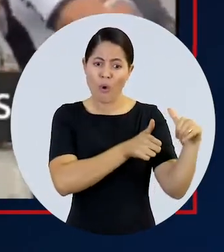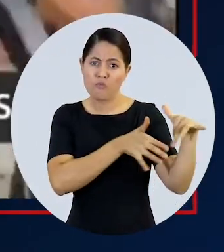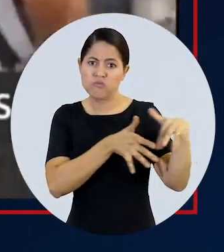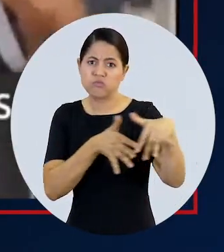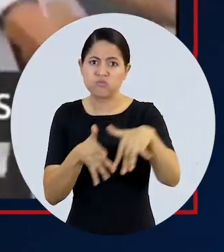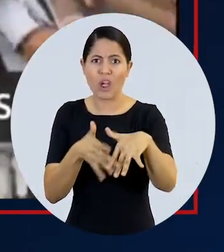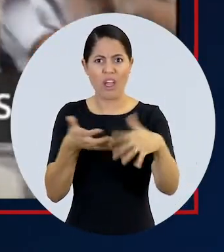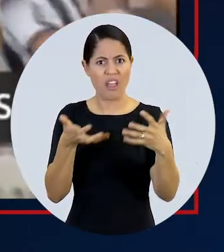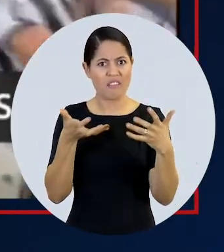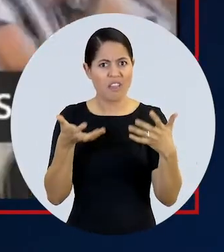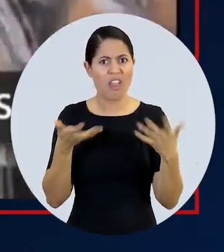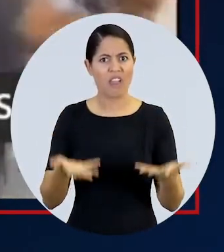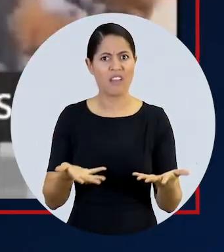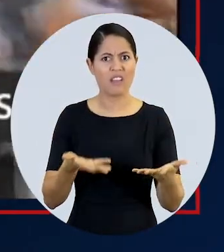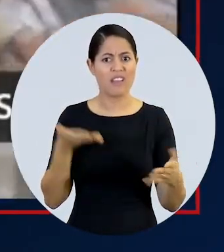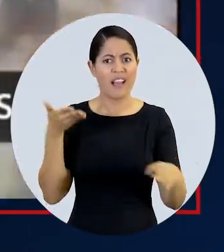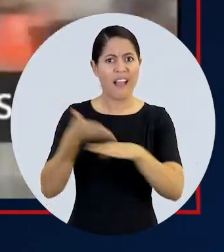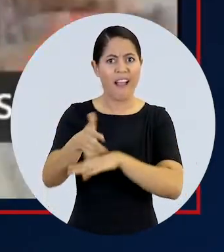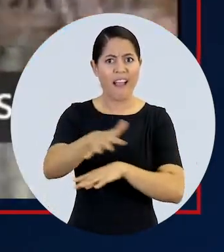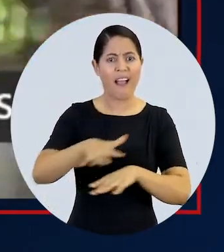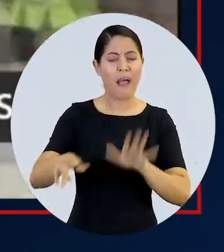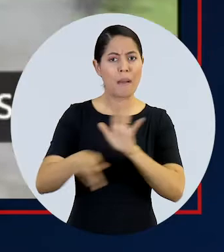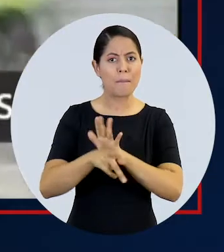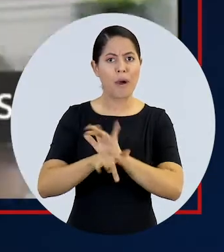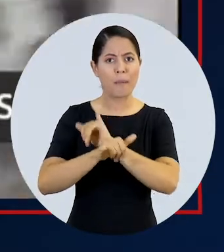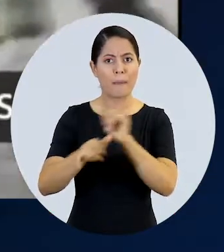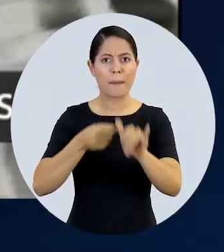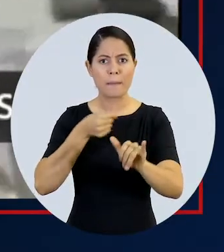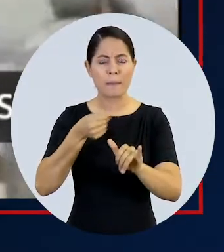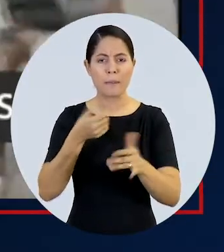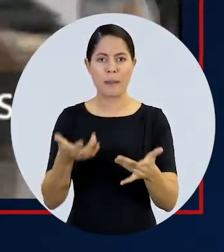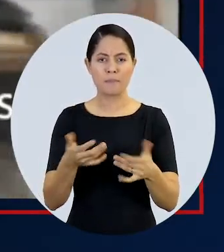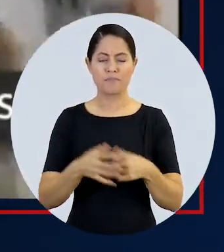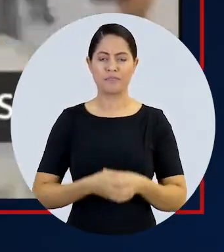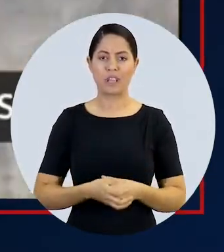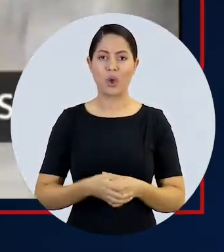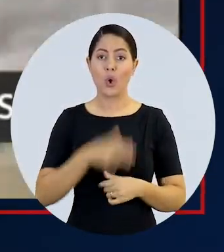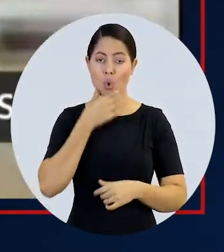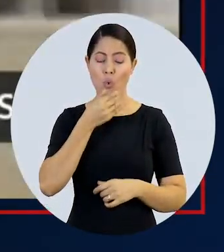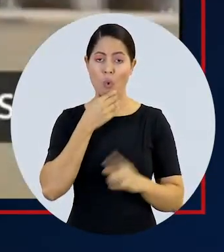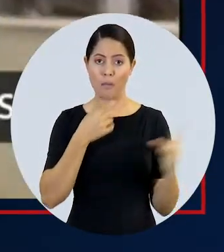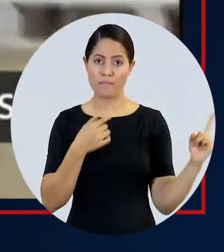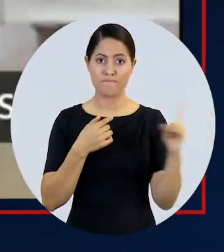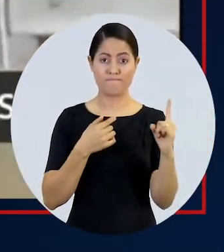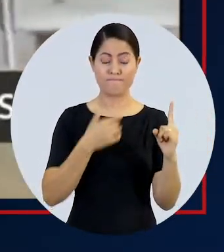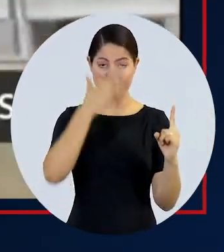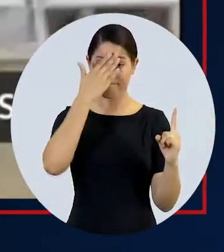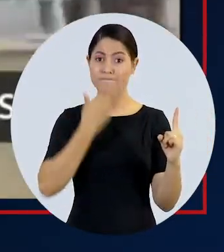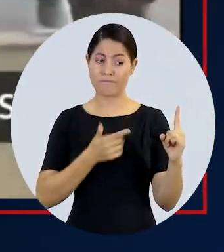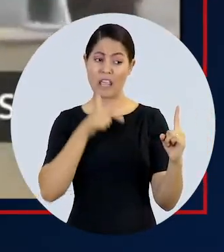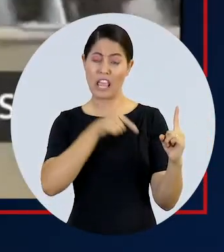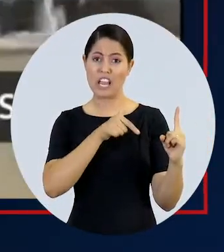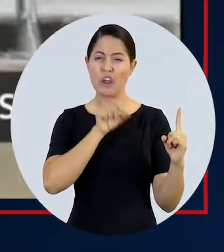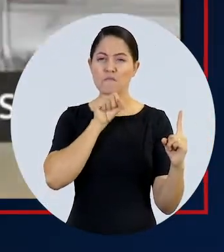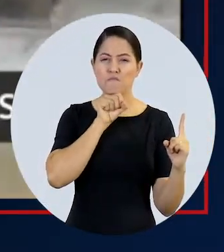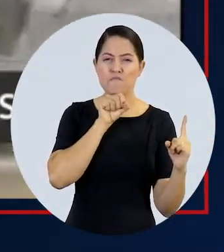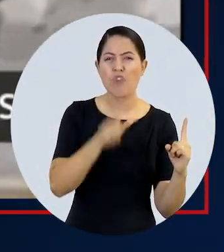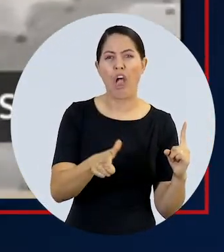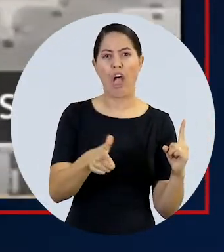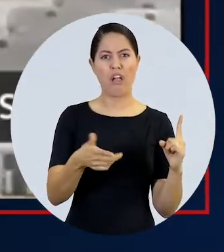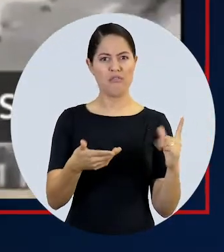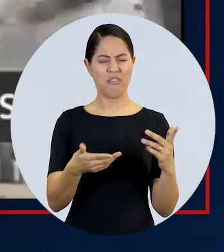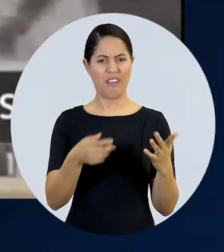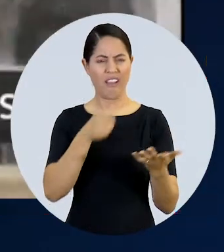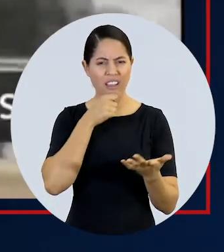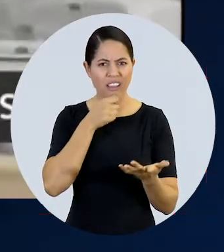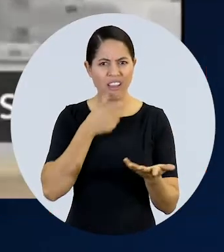invadir uma área restrita, a área da imprensa. Segundo segurança, o homem que aparece no vídeo, acredite,